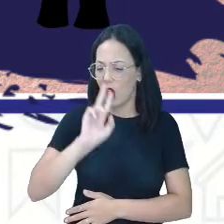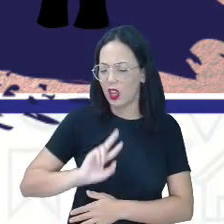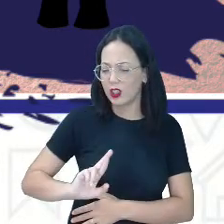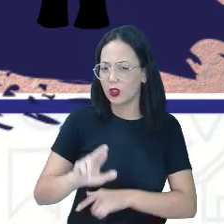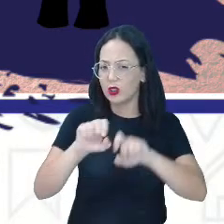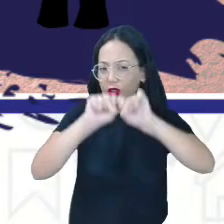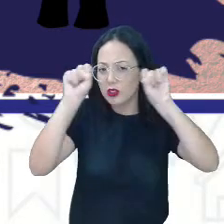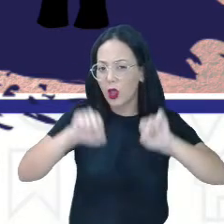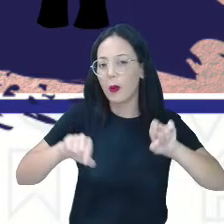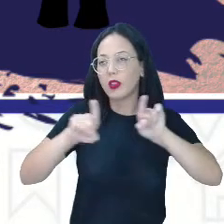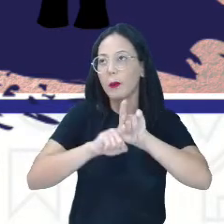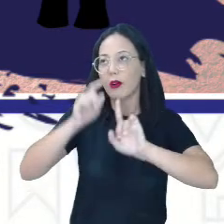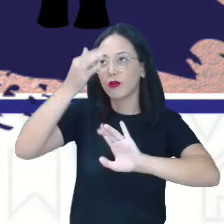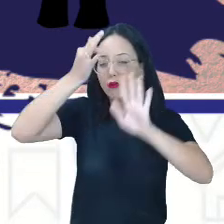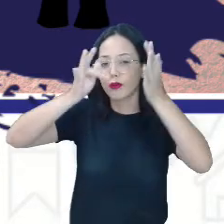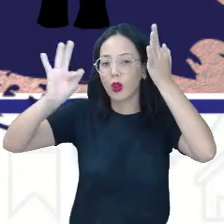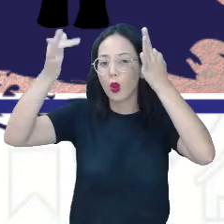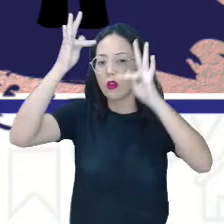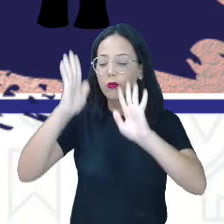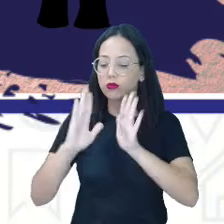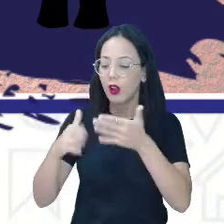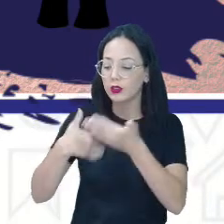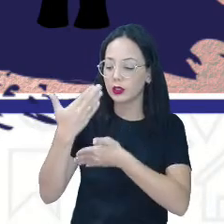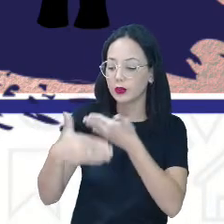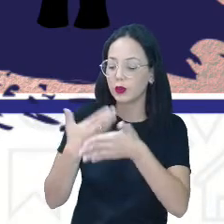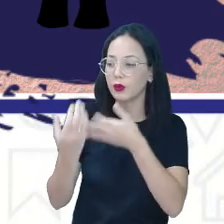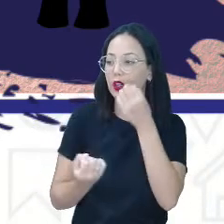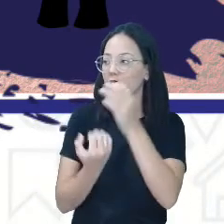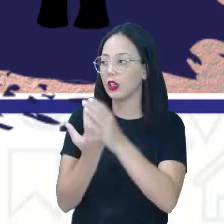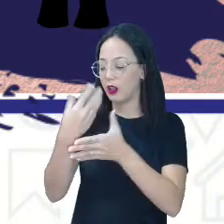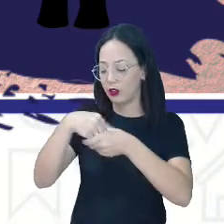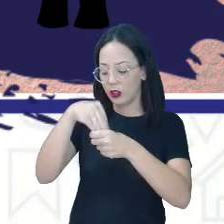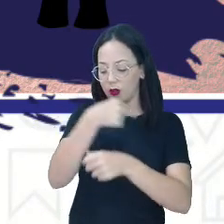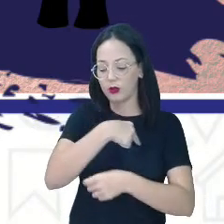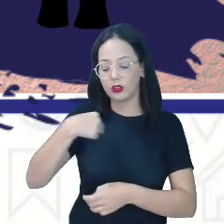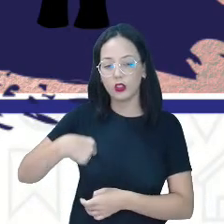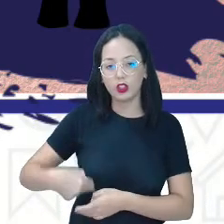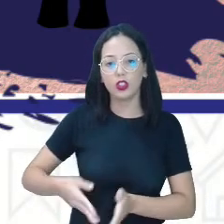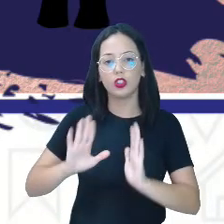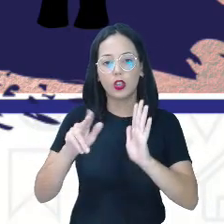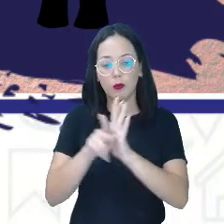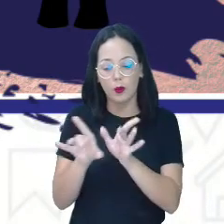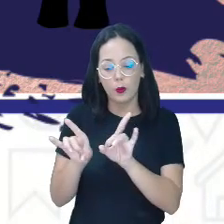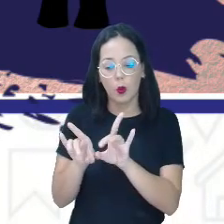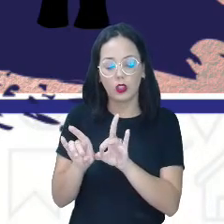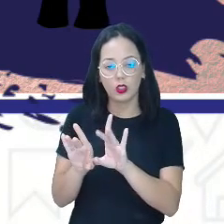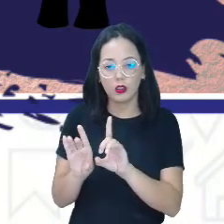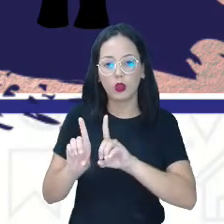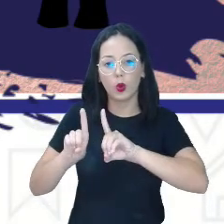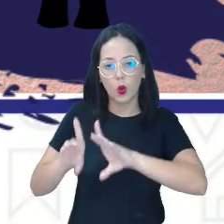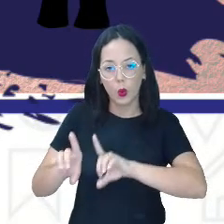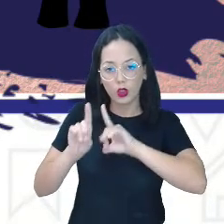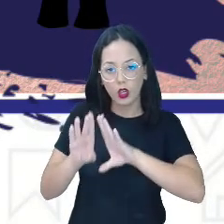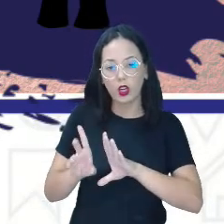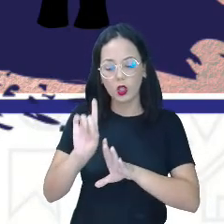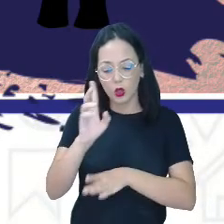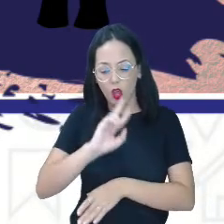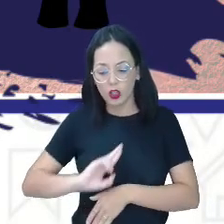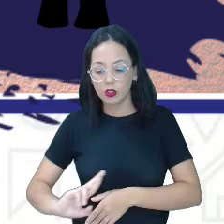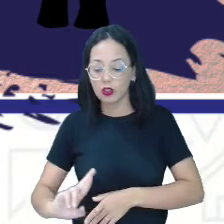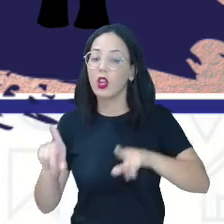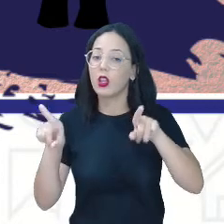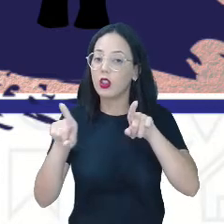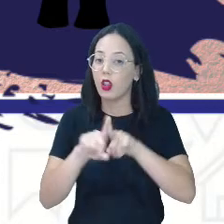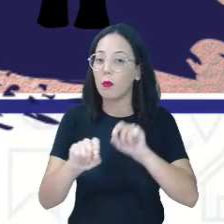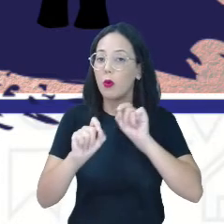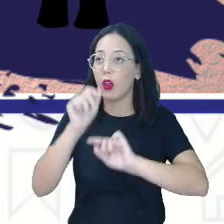religioso, mas filosófico, né, que vai se desenvolver na China antiga. É uma doutrina não somente, né, religiosa, mas